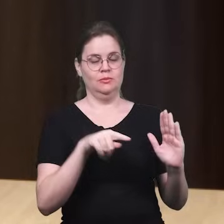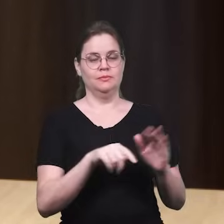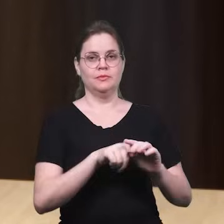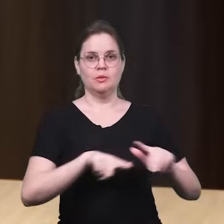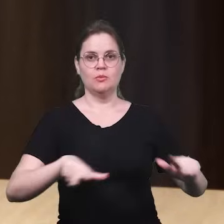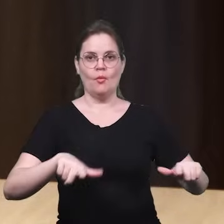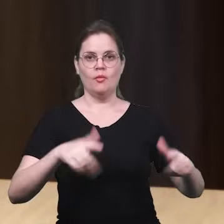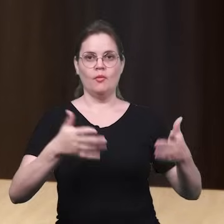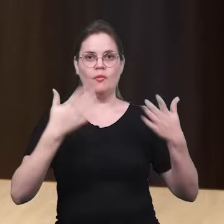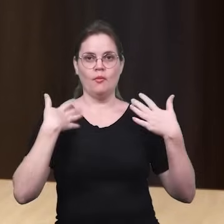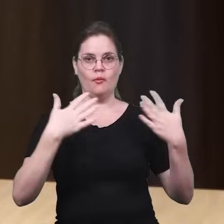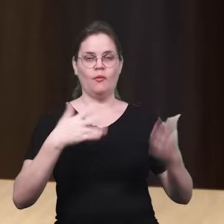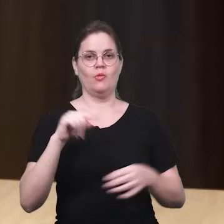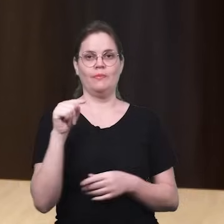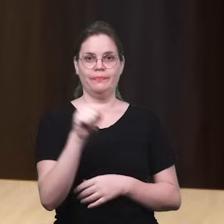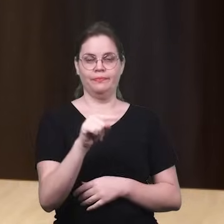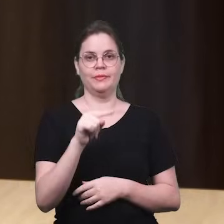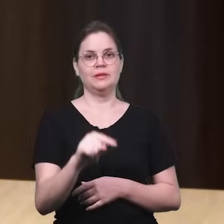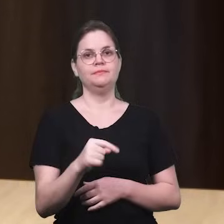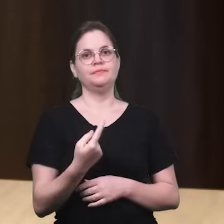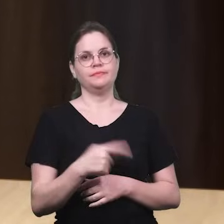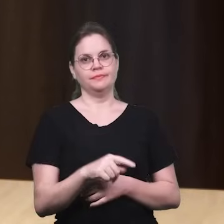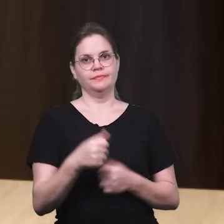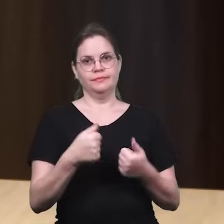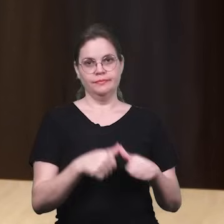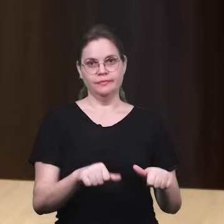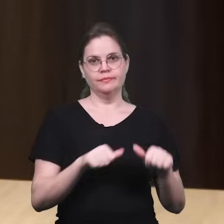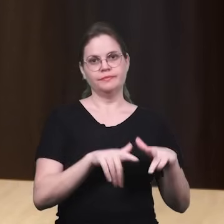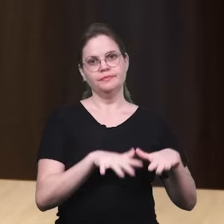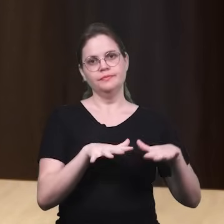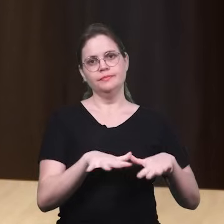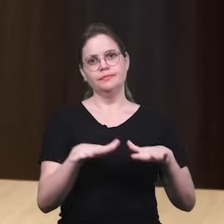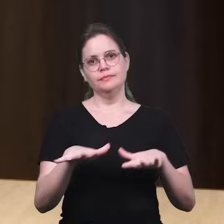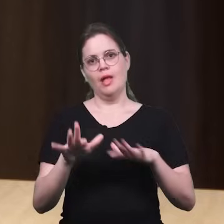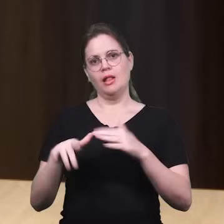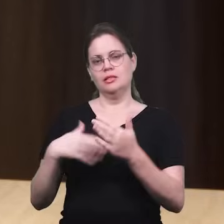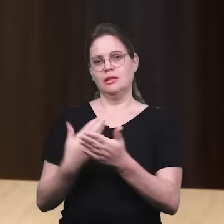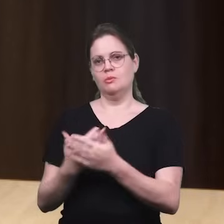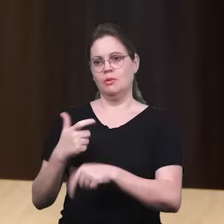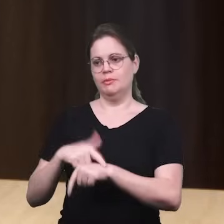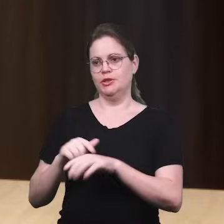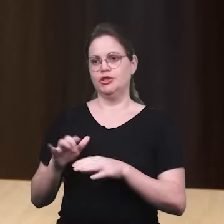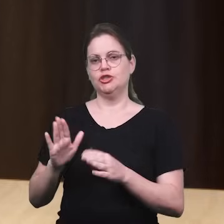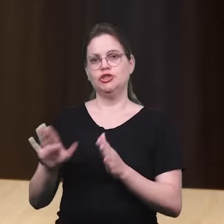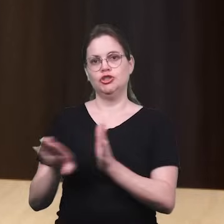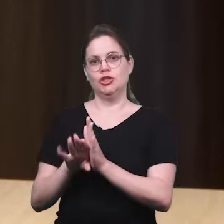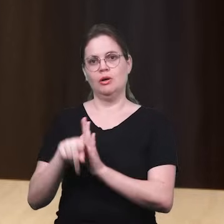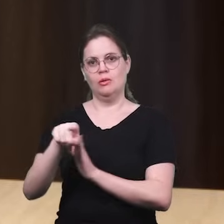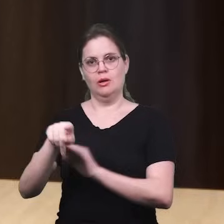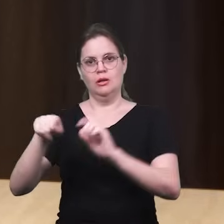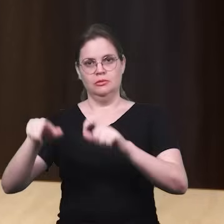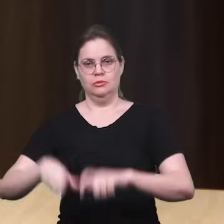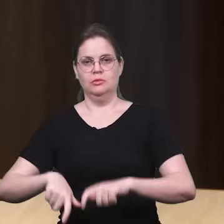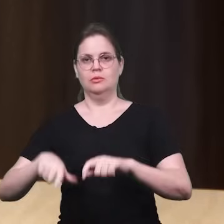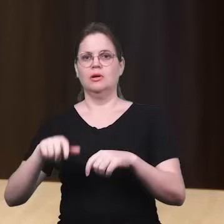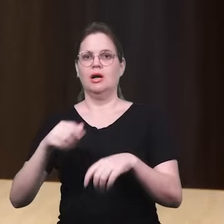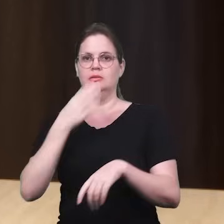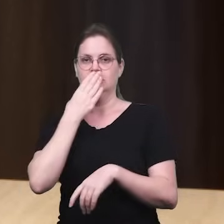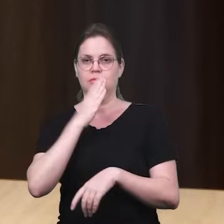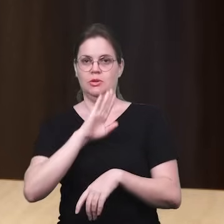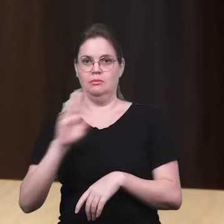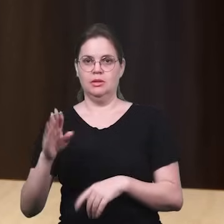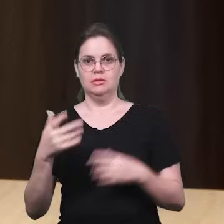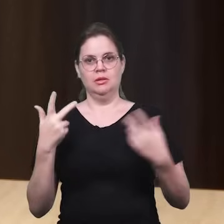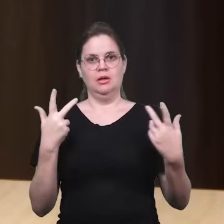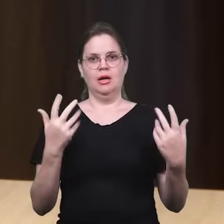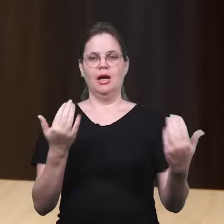povo de Israel passou até chegar à terra prometida, representa profeticamente o tempo da nossa vida